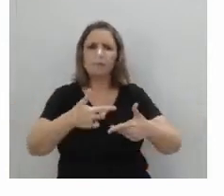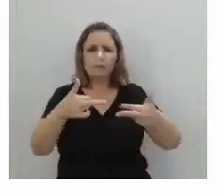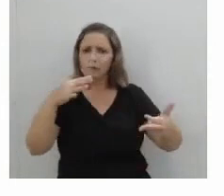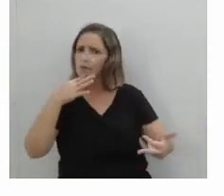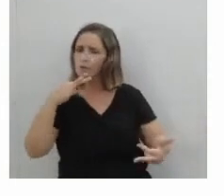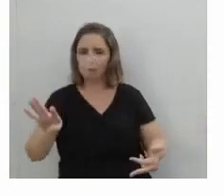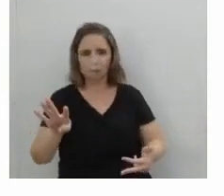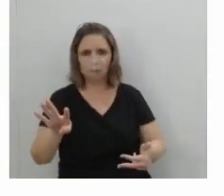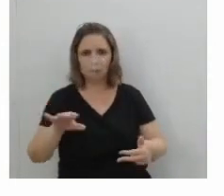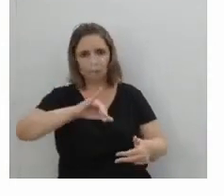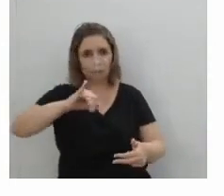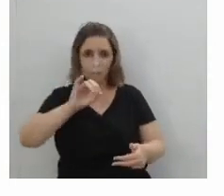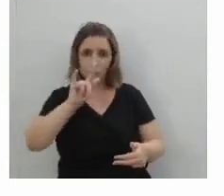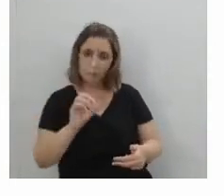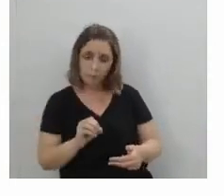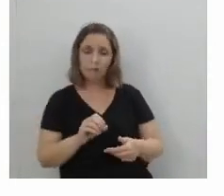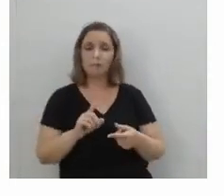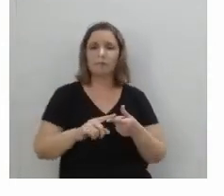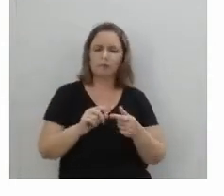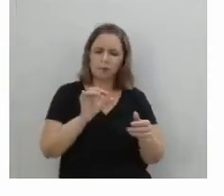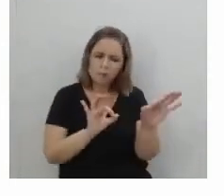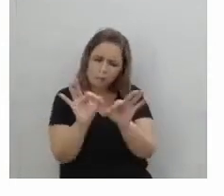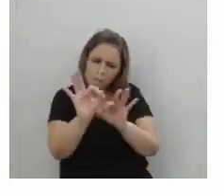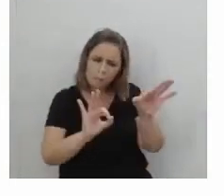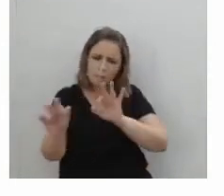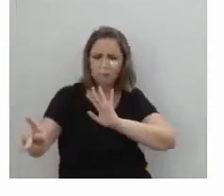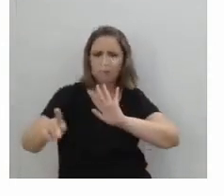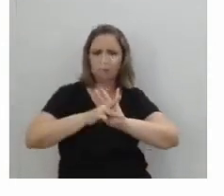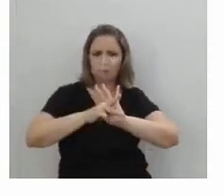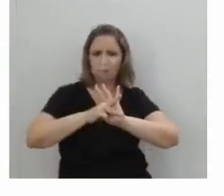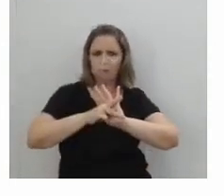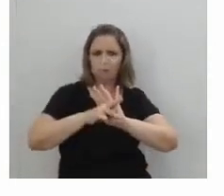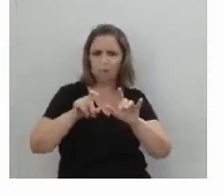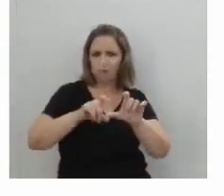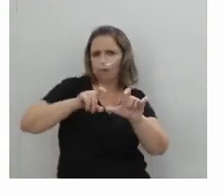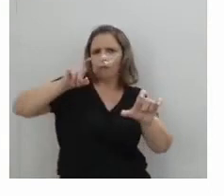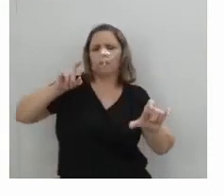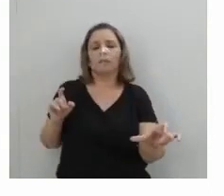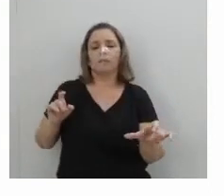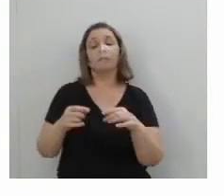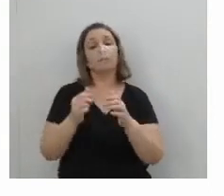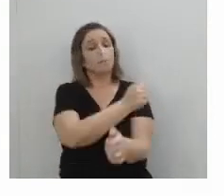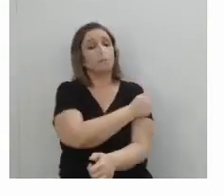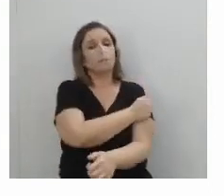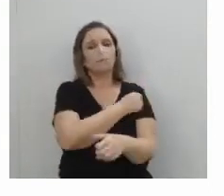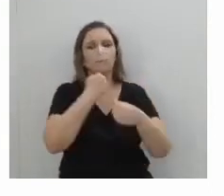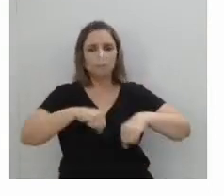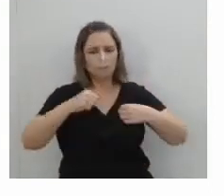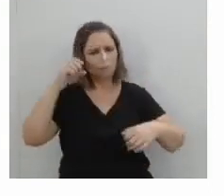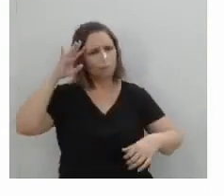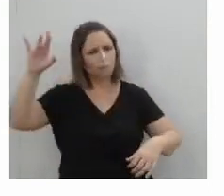desconhecidas para ele durante o jogo e construir a sua autonomia. O aluno deve pensar sobre